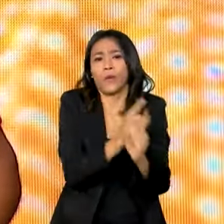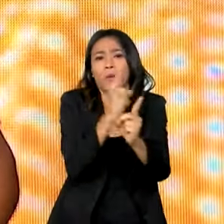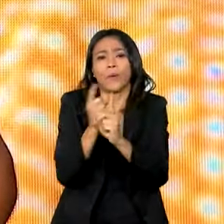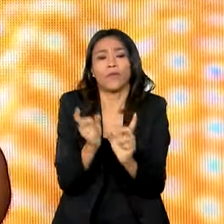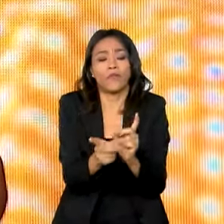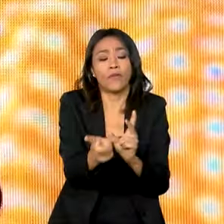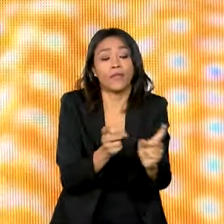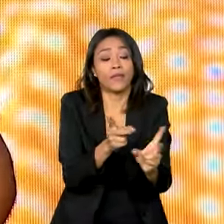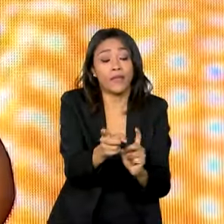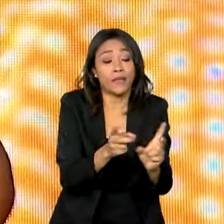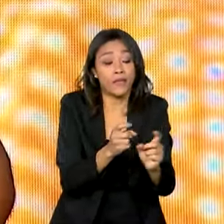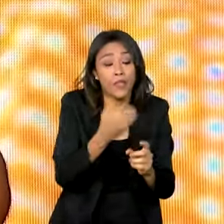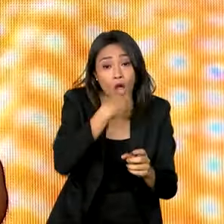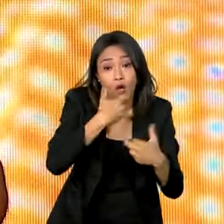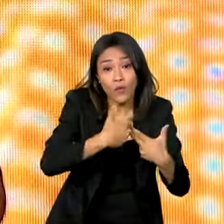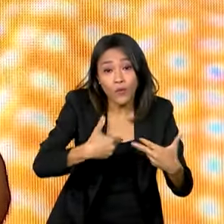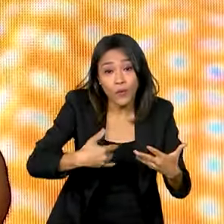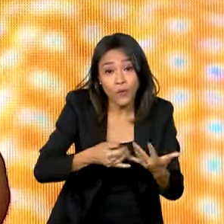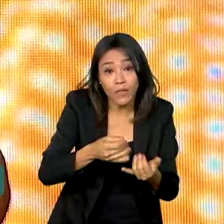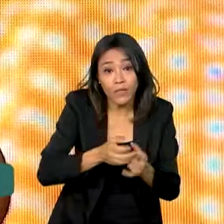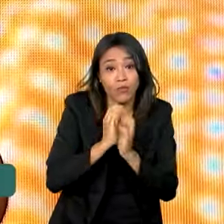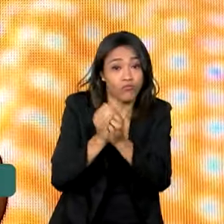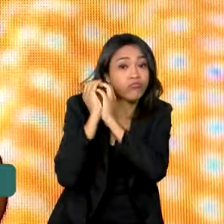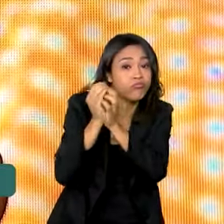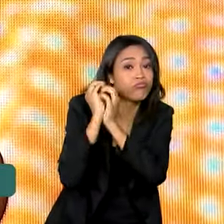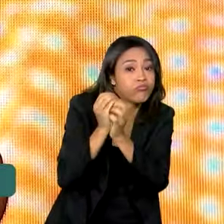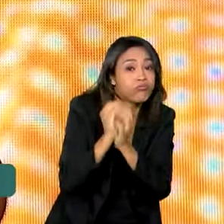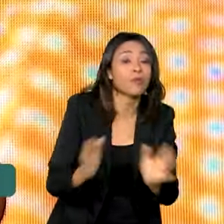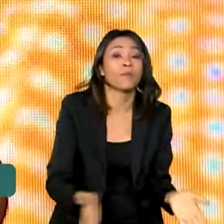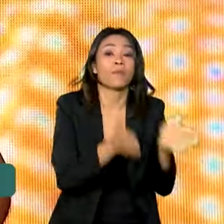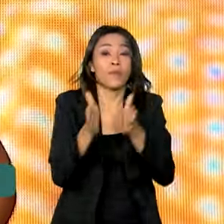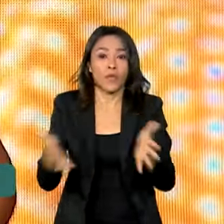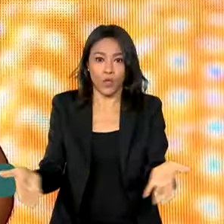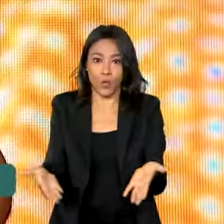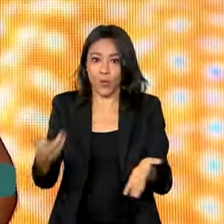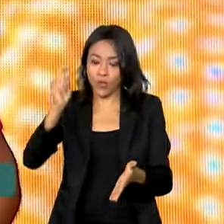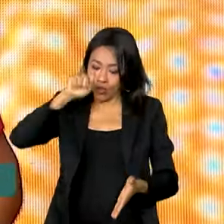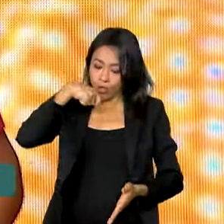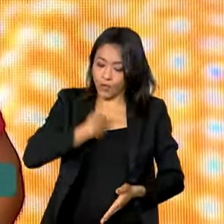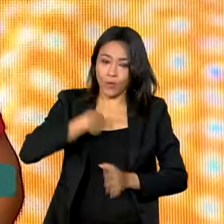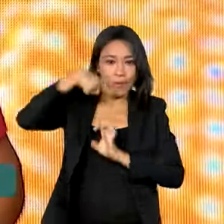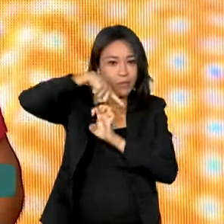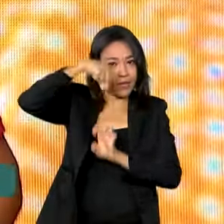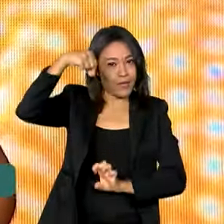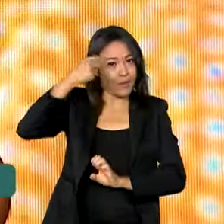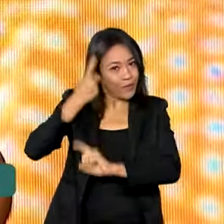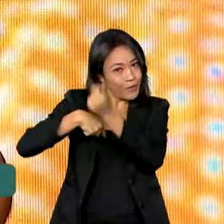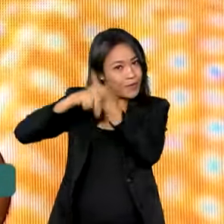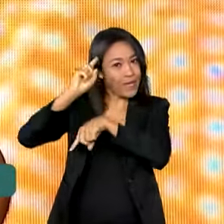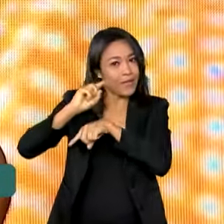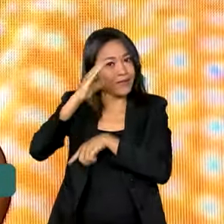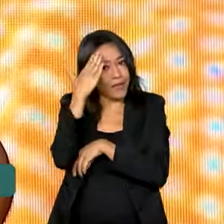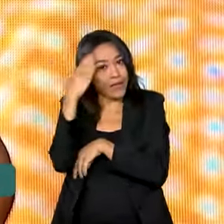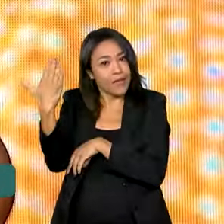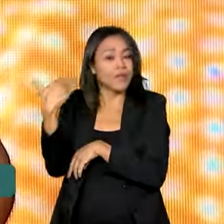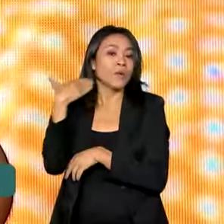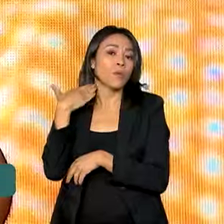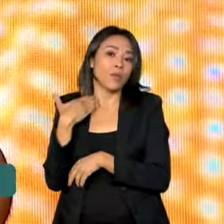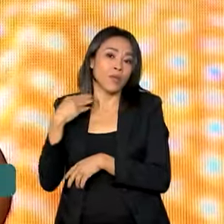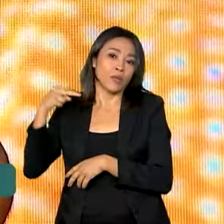de caipi frutas. E hoje eu sou uma grande empreendedora de sucesso, graças ao Banco do Nordeste,